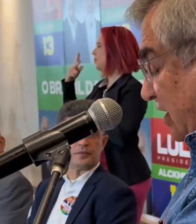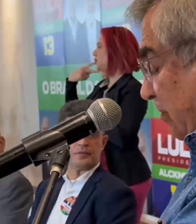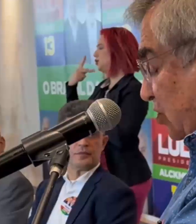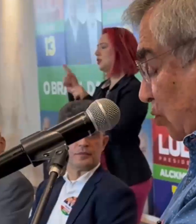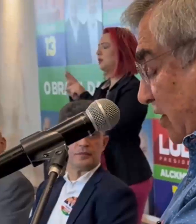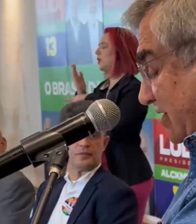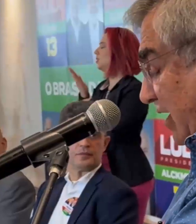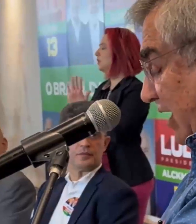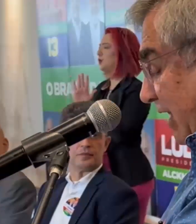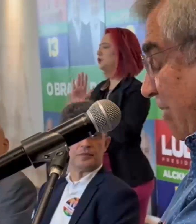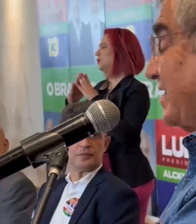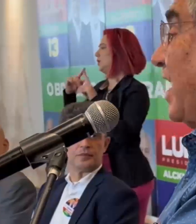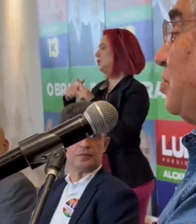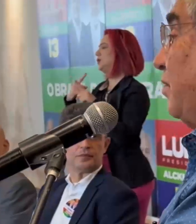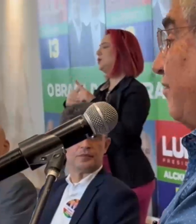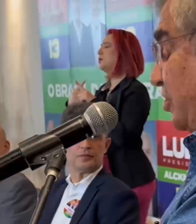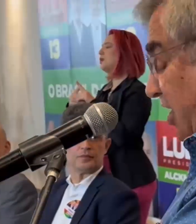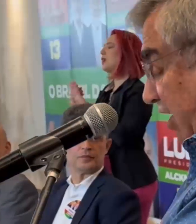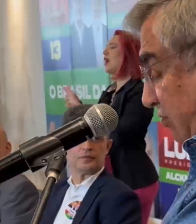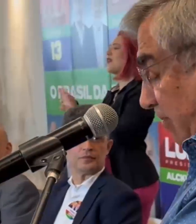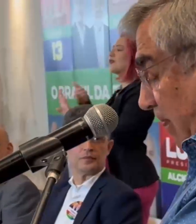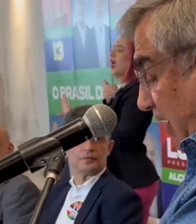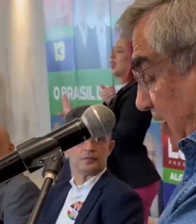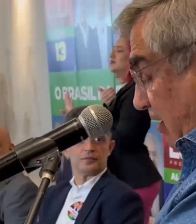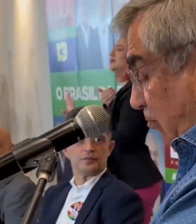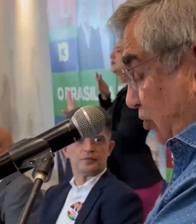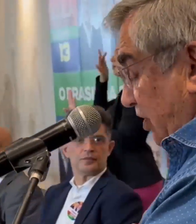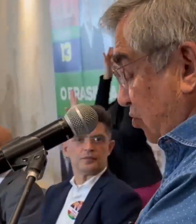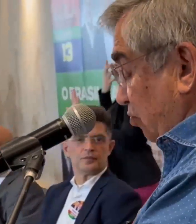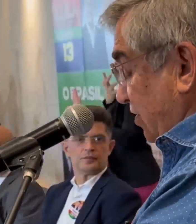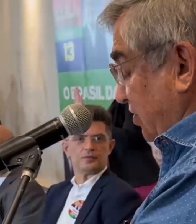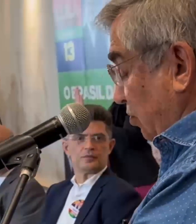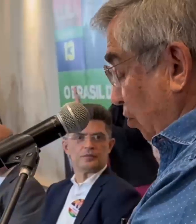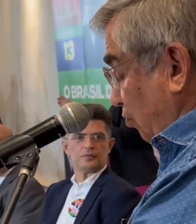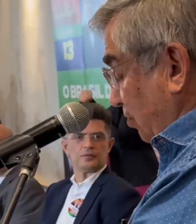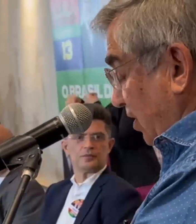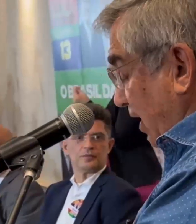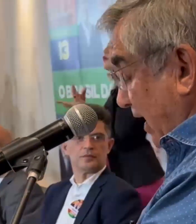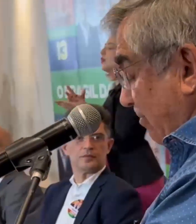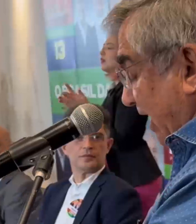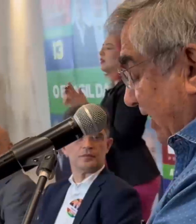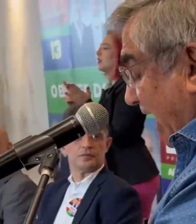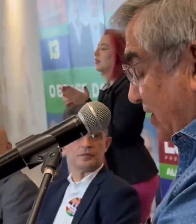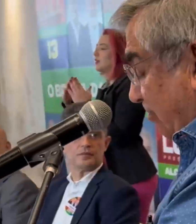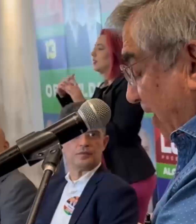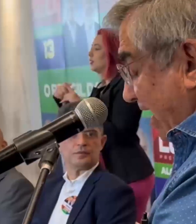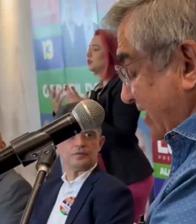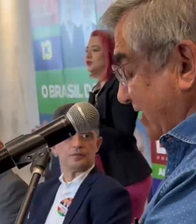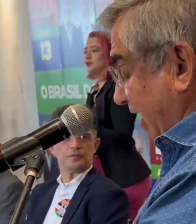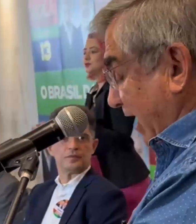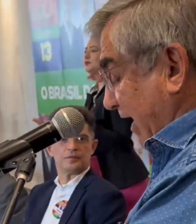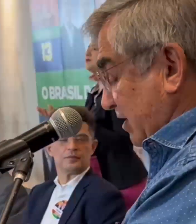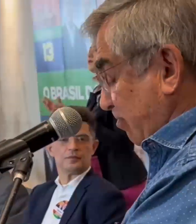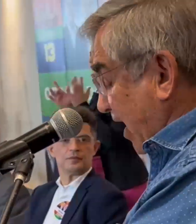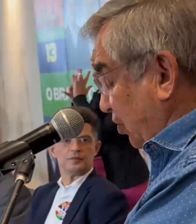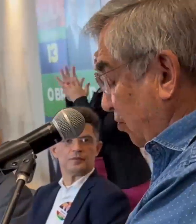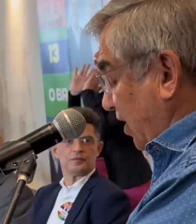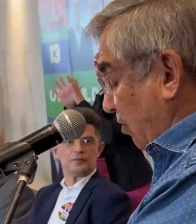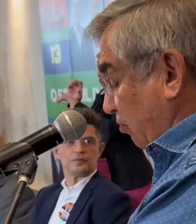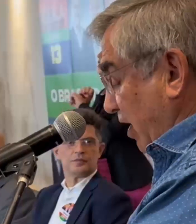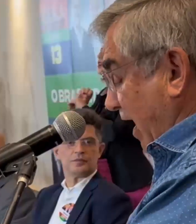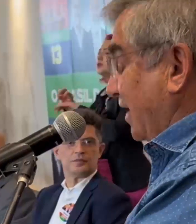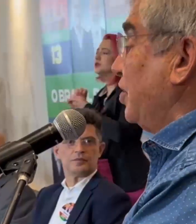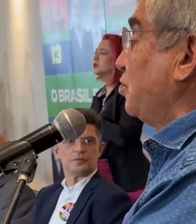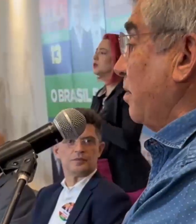afasta as pessoas da mensagem do Evangelho Jesus nos ensinou Liberdade paz respeito